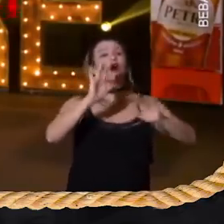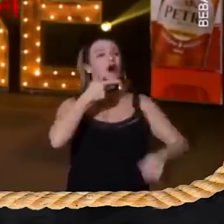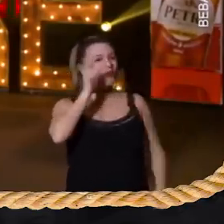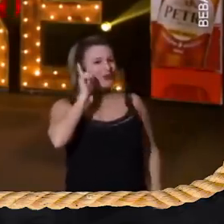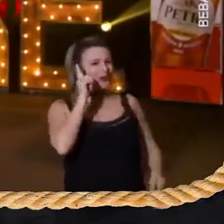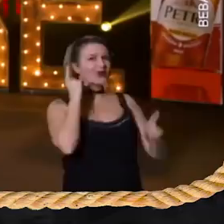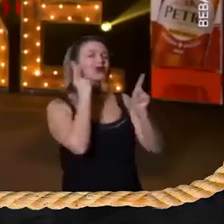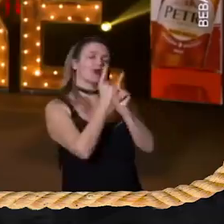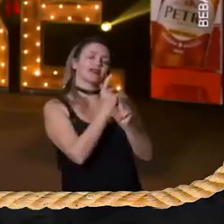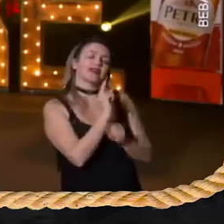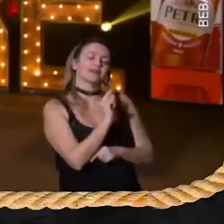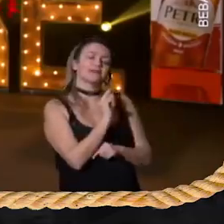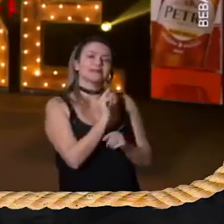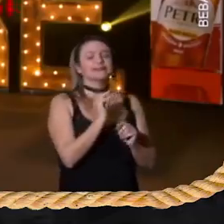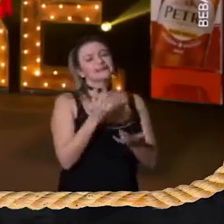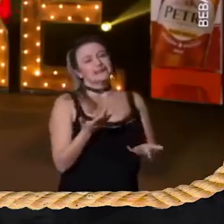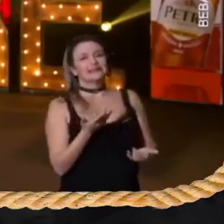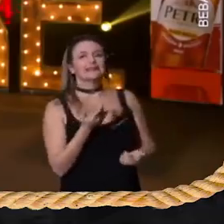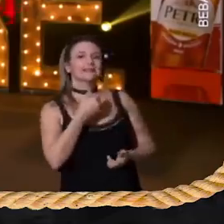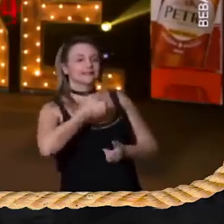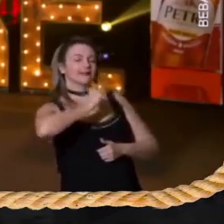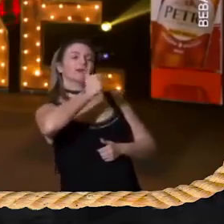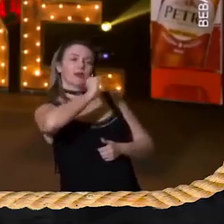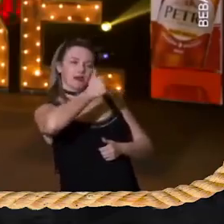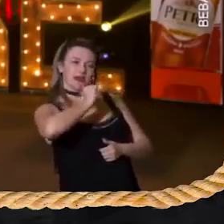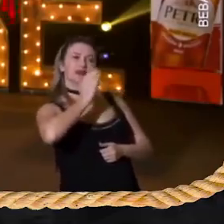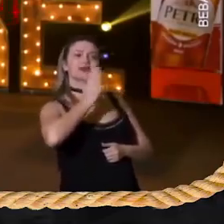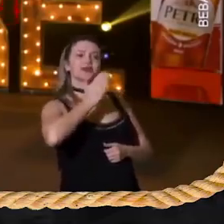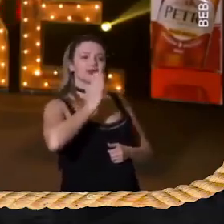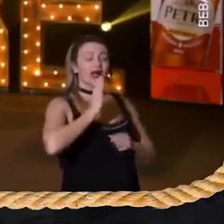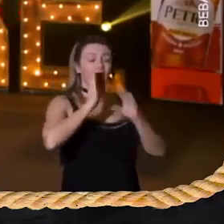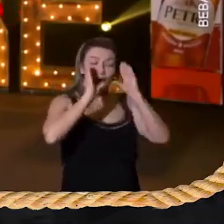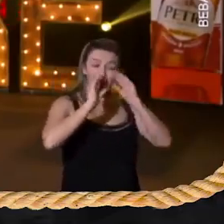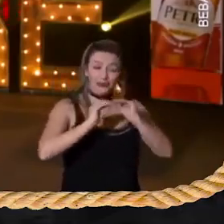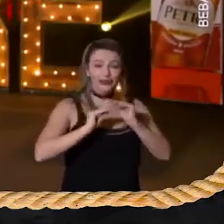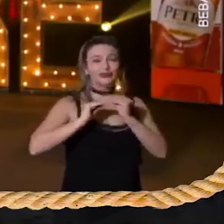encontro, eu bebi um pouco muito, né? Só que a minha cabeça doeu demais, eu não dormi de noite.